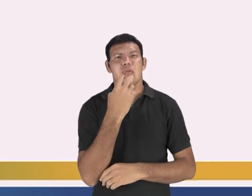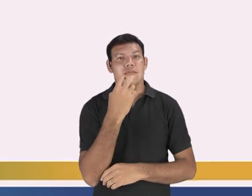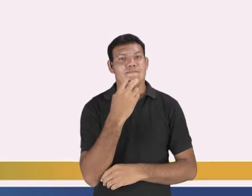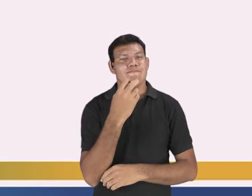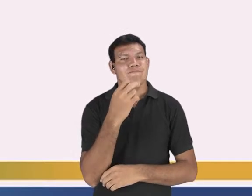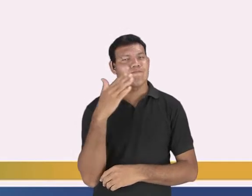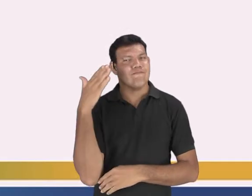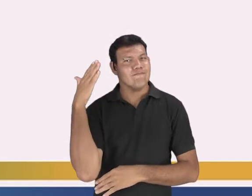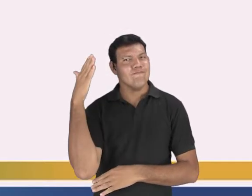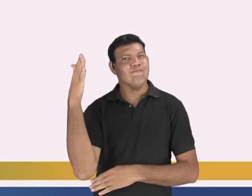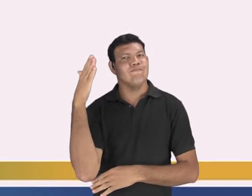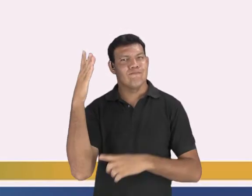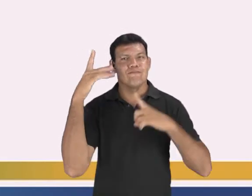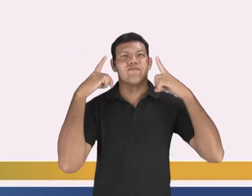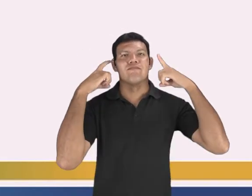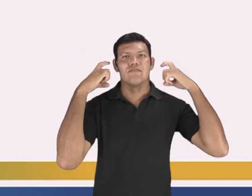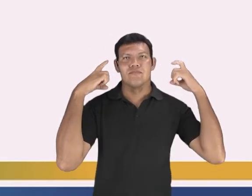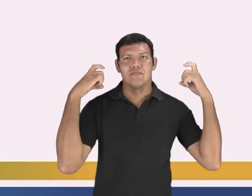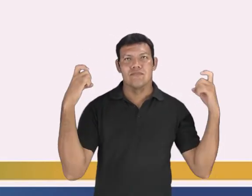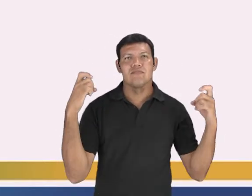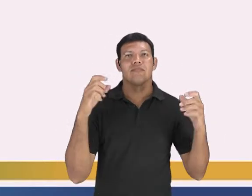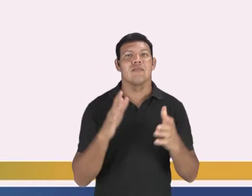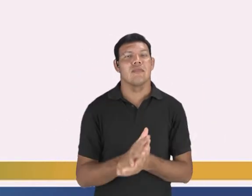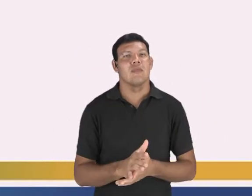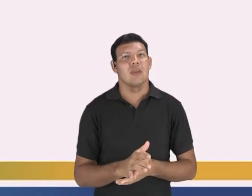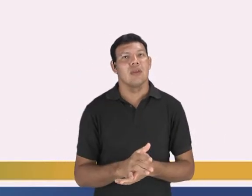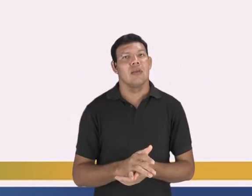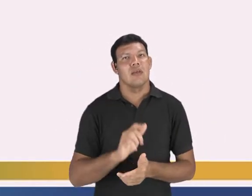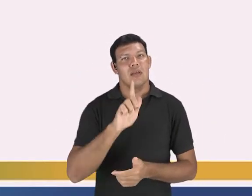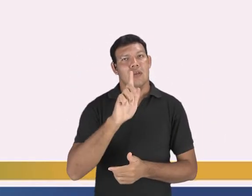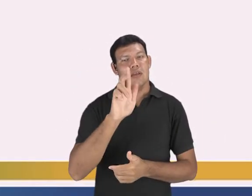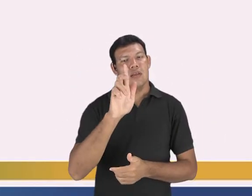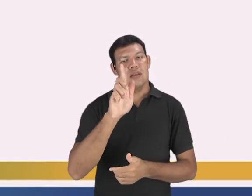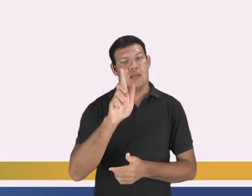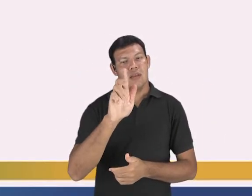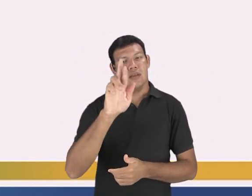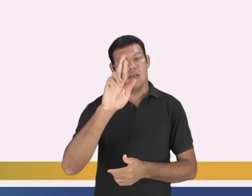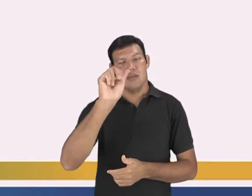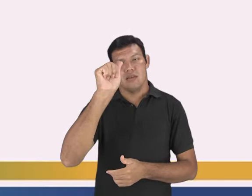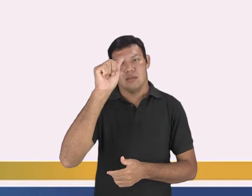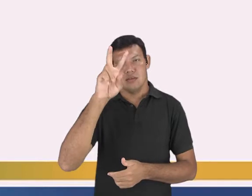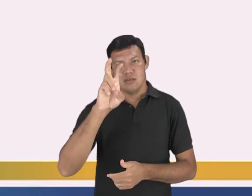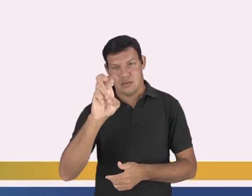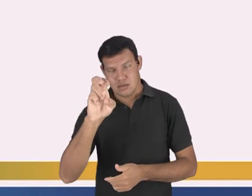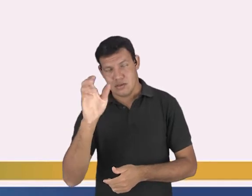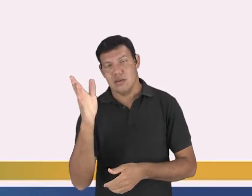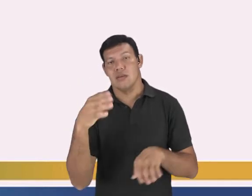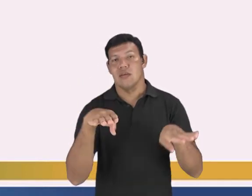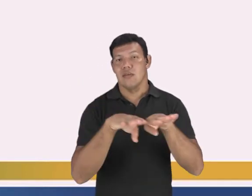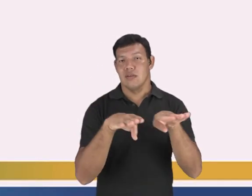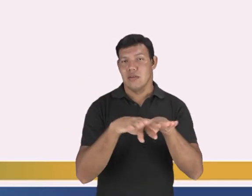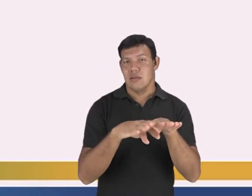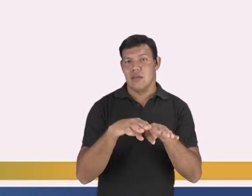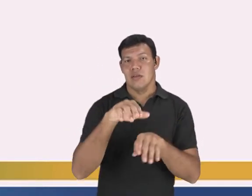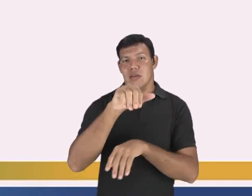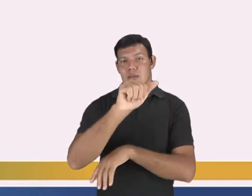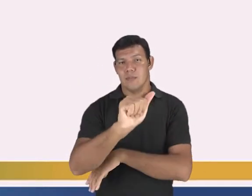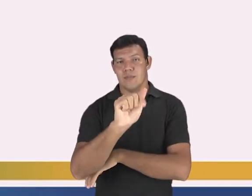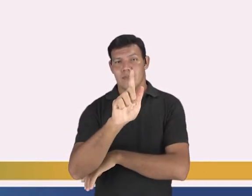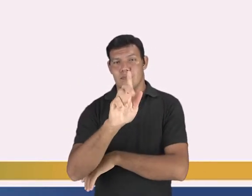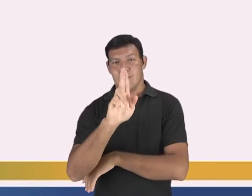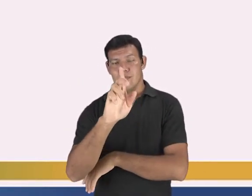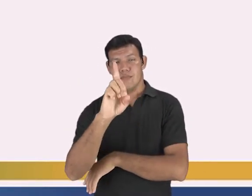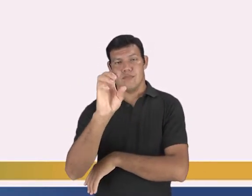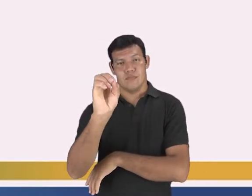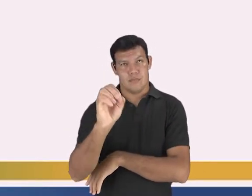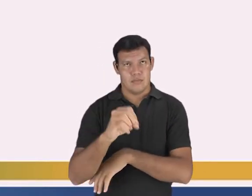de som. A altura são os graves e os agudos, e ela é medida em frequência. Quando eu